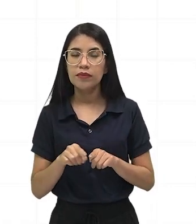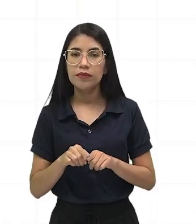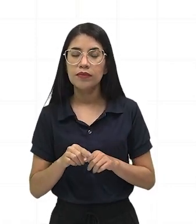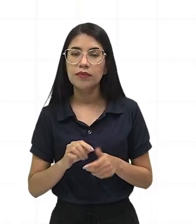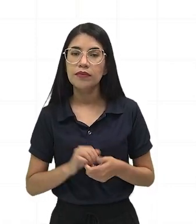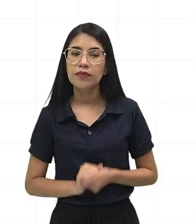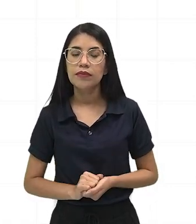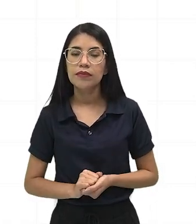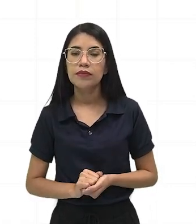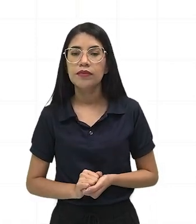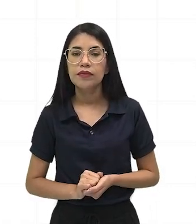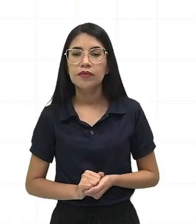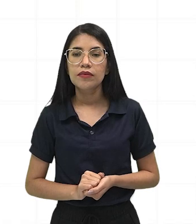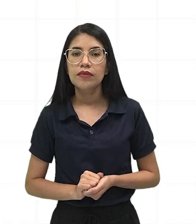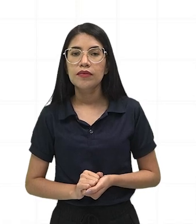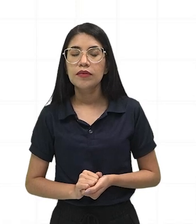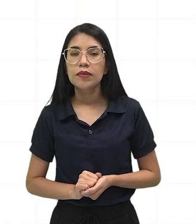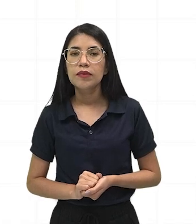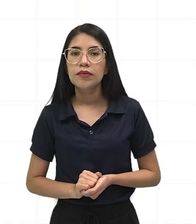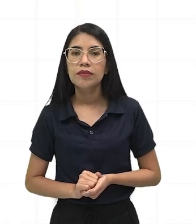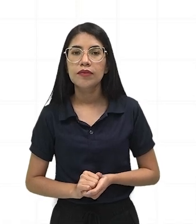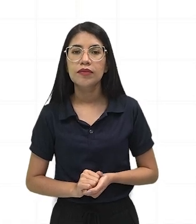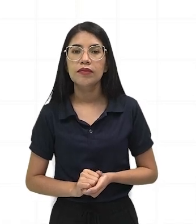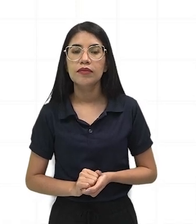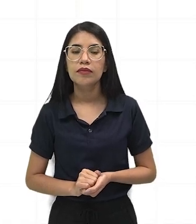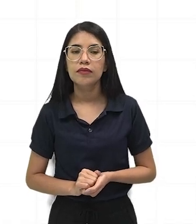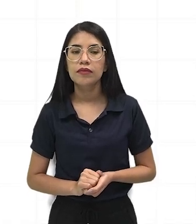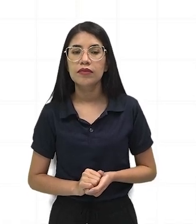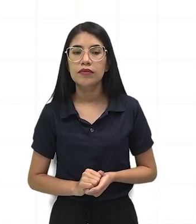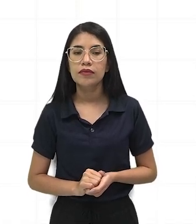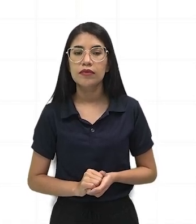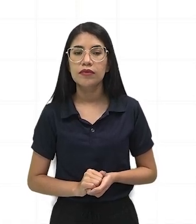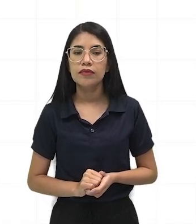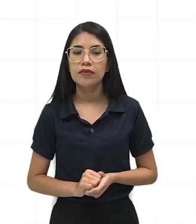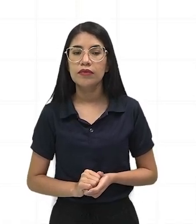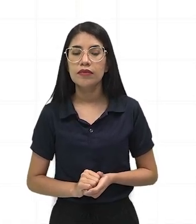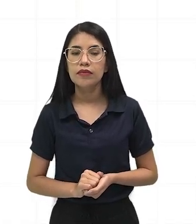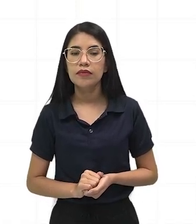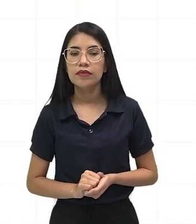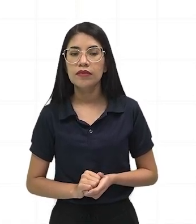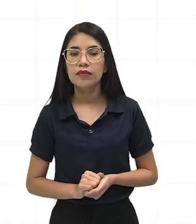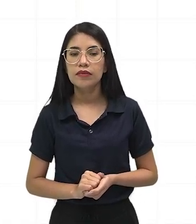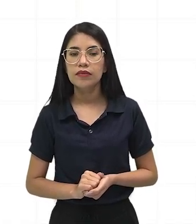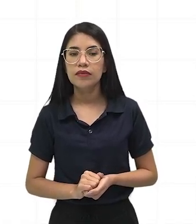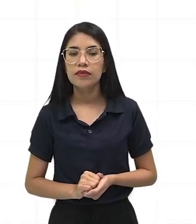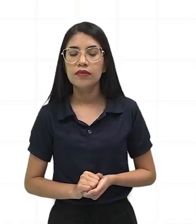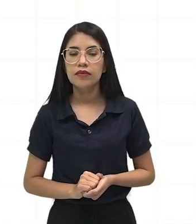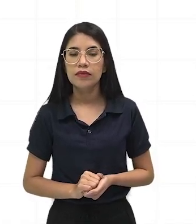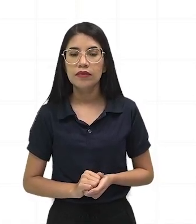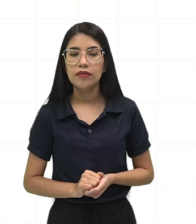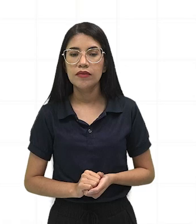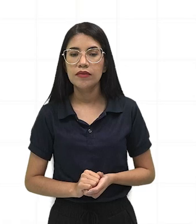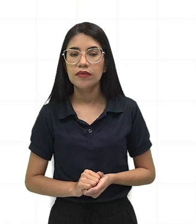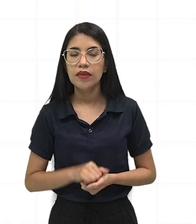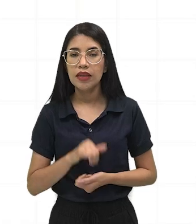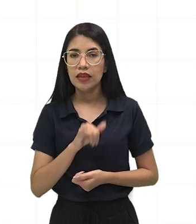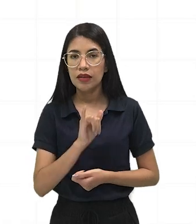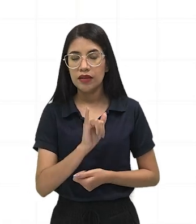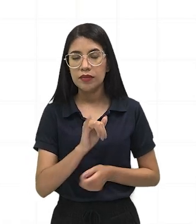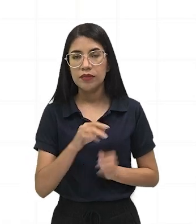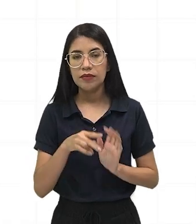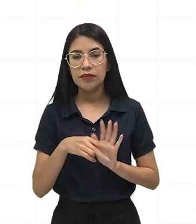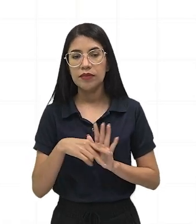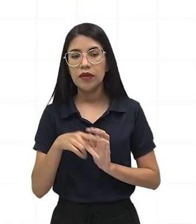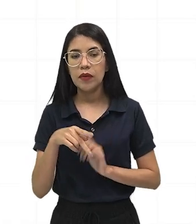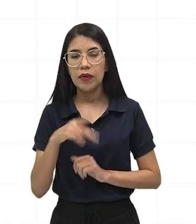proporcionais. Nós vimos então, ó, não lembra que y é igual a k vezes um x. Nós